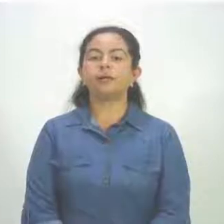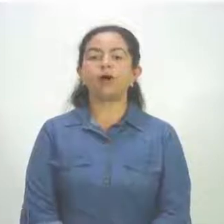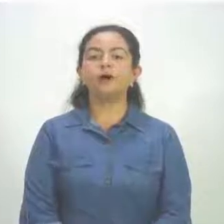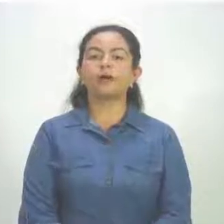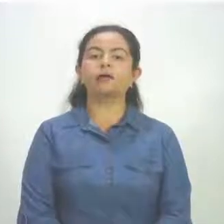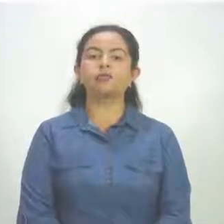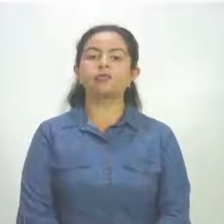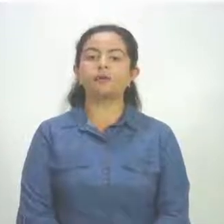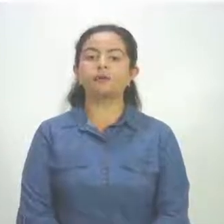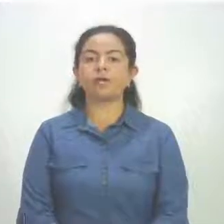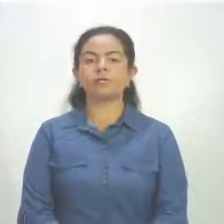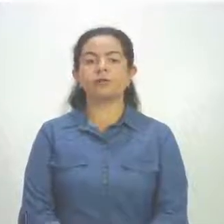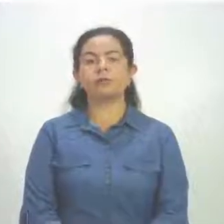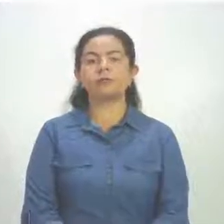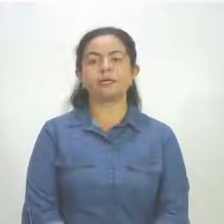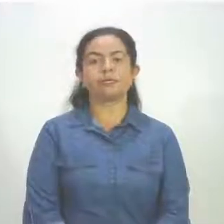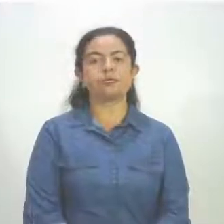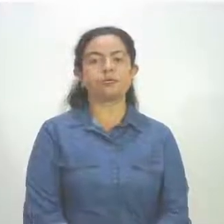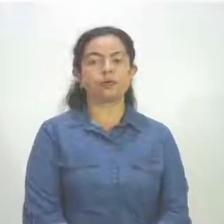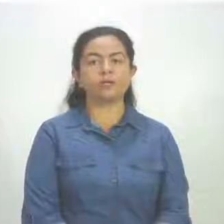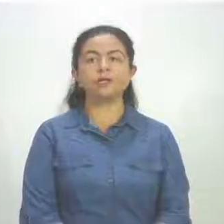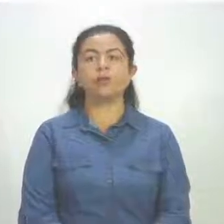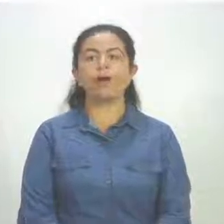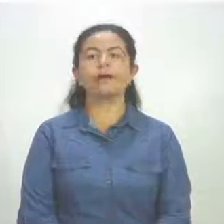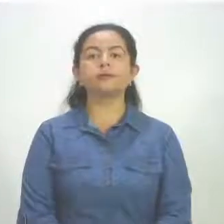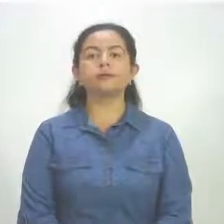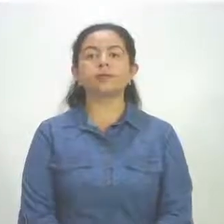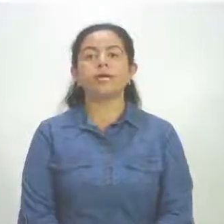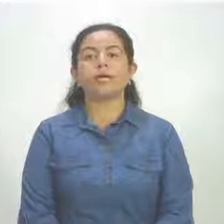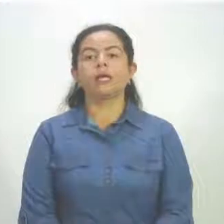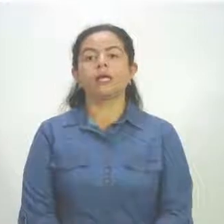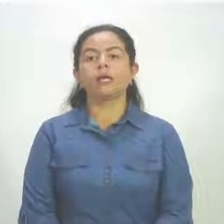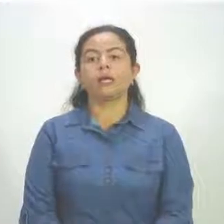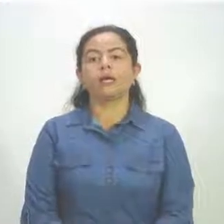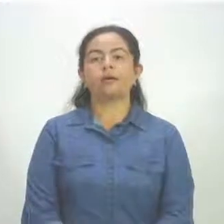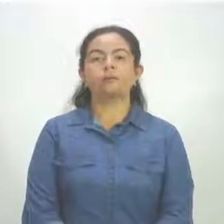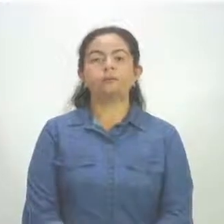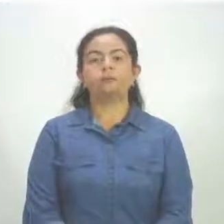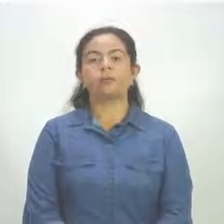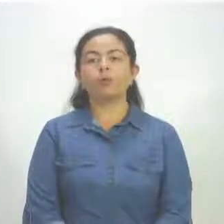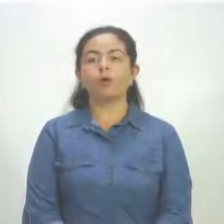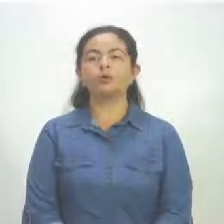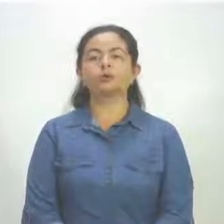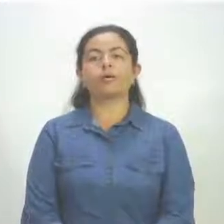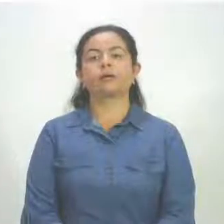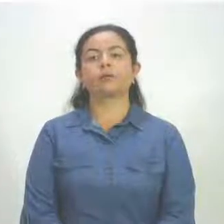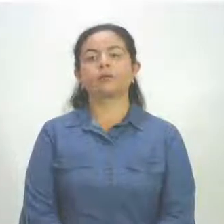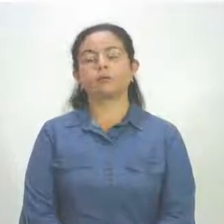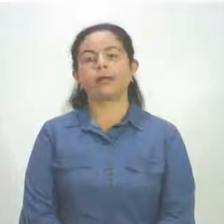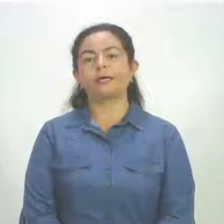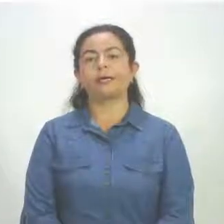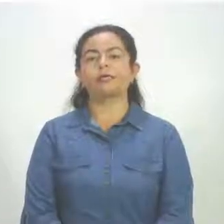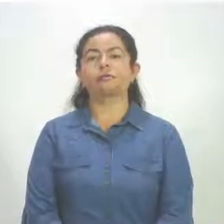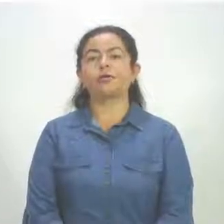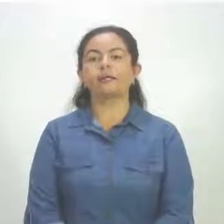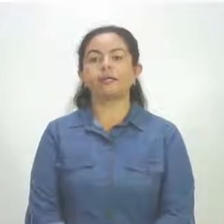e menor grau de dificuldade de aprendizagem. Então, esse quadro, ele é composto, né,